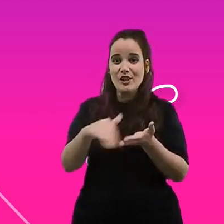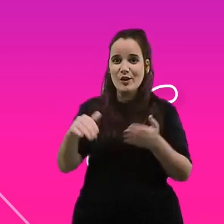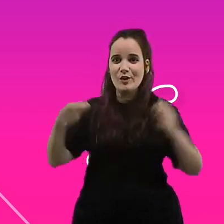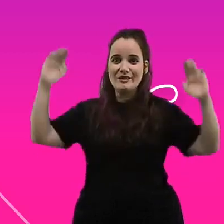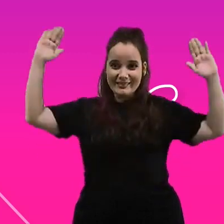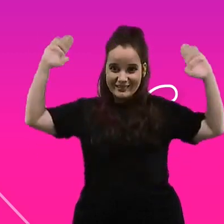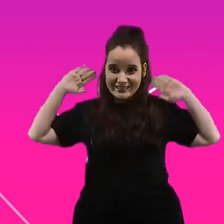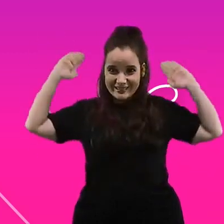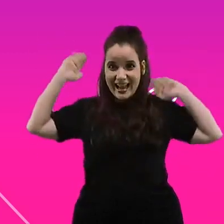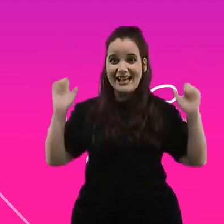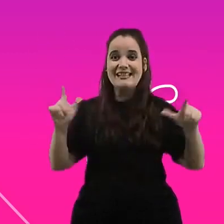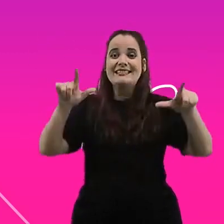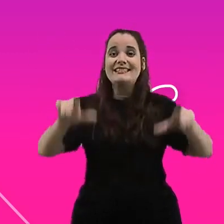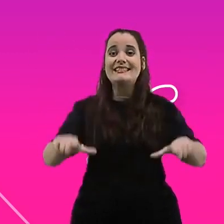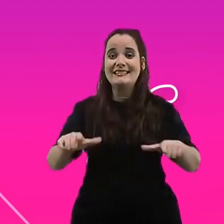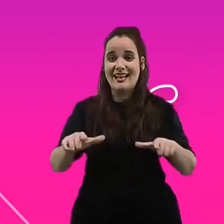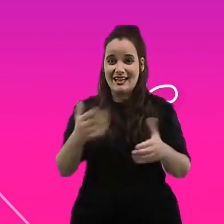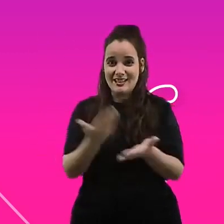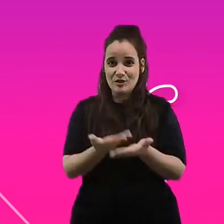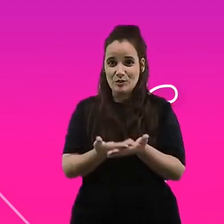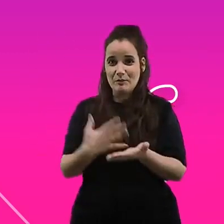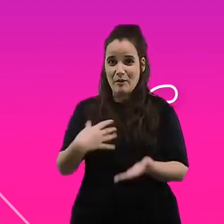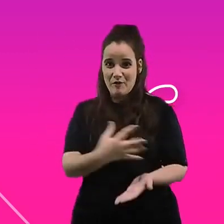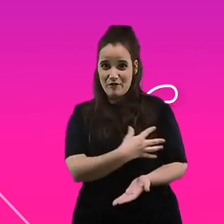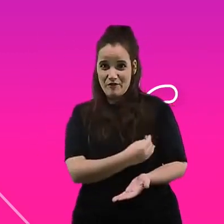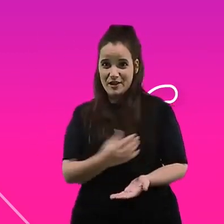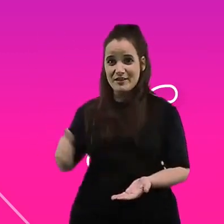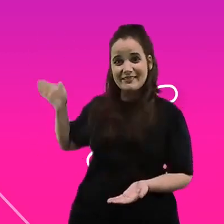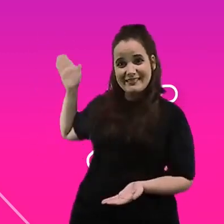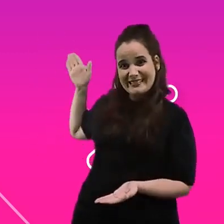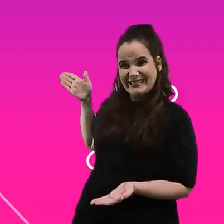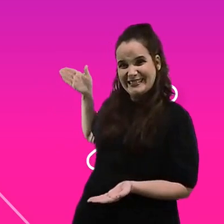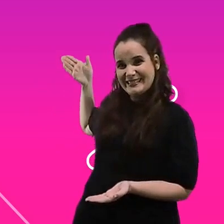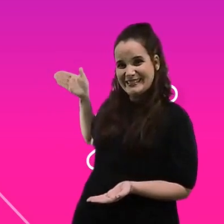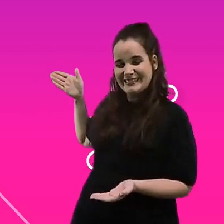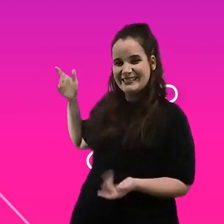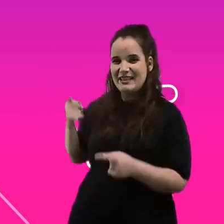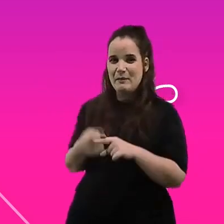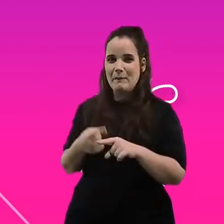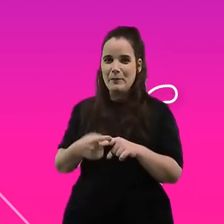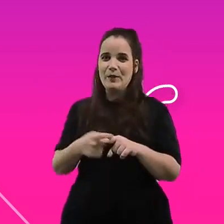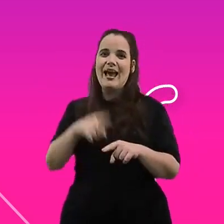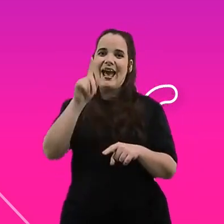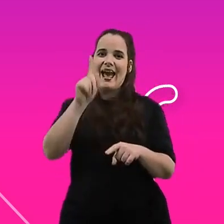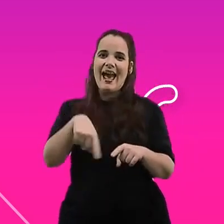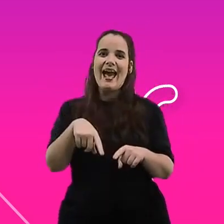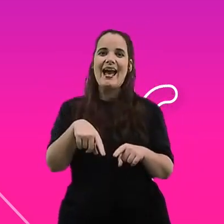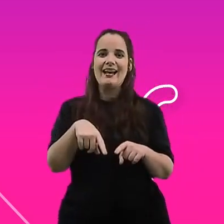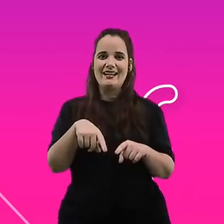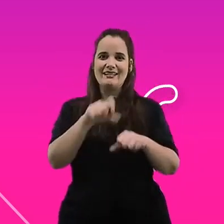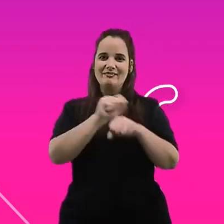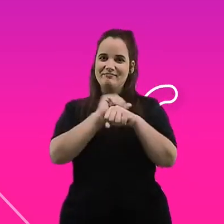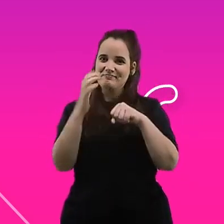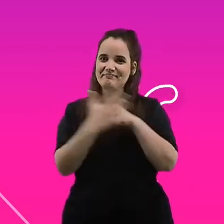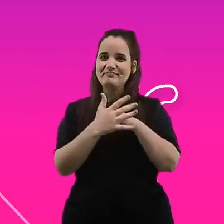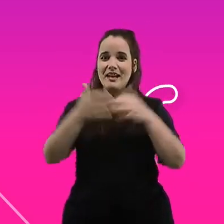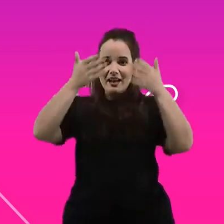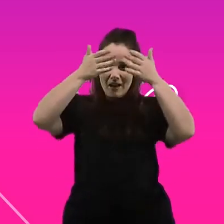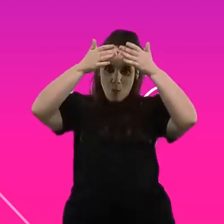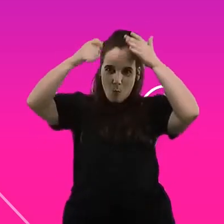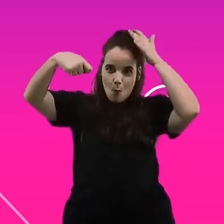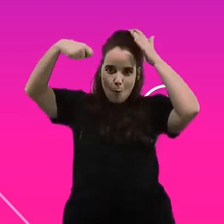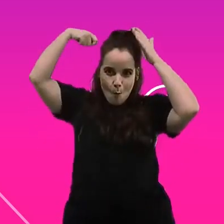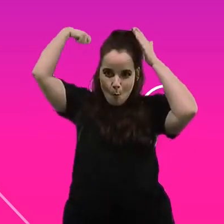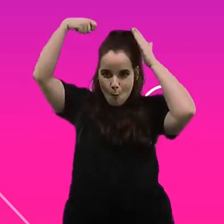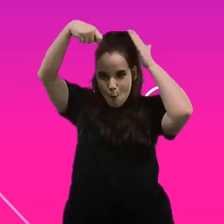do meu filho e a figura que apareceu no folder é um pouco diferente. Eu estou no visual pandemia, né? Cabelo cortado, raspado, de